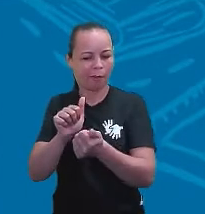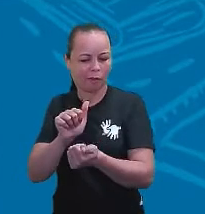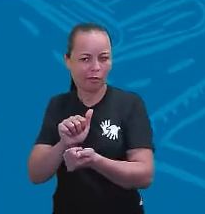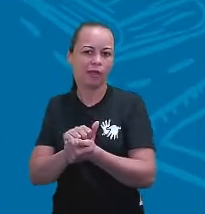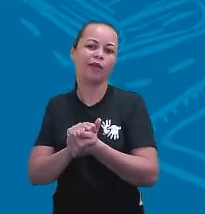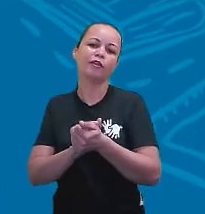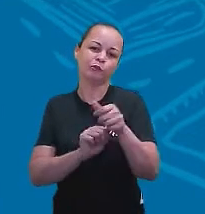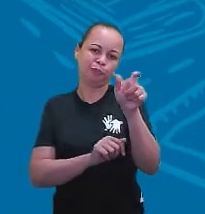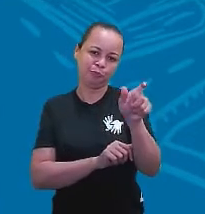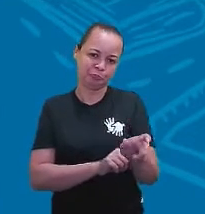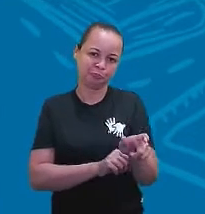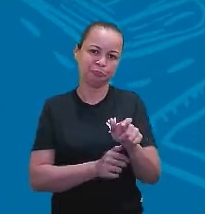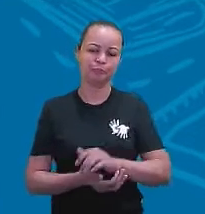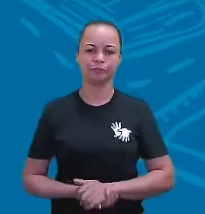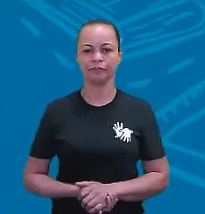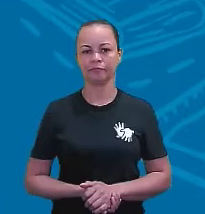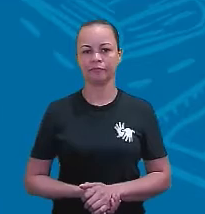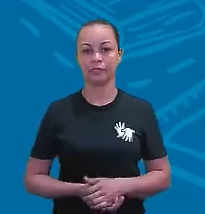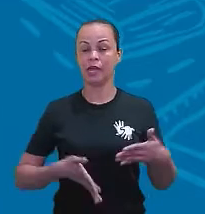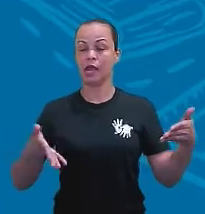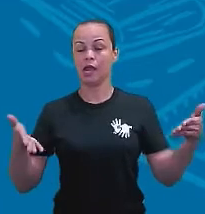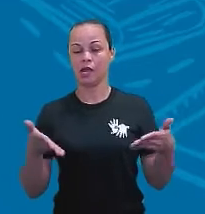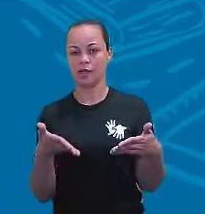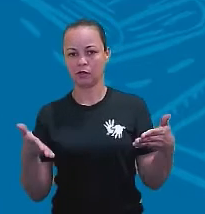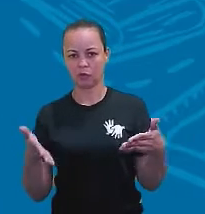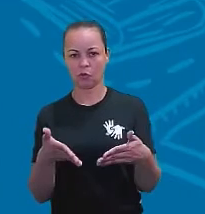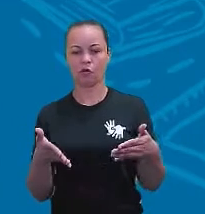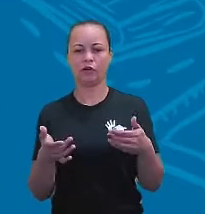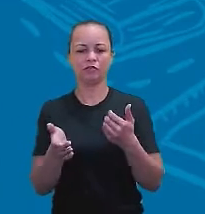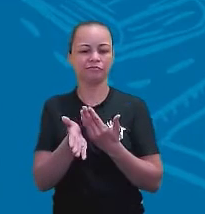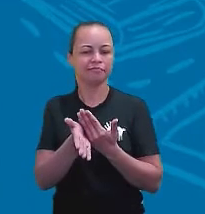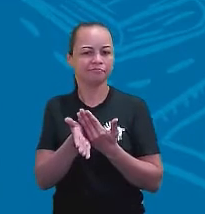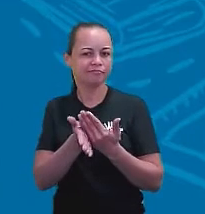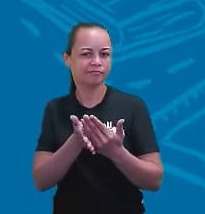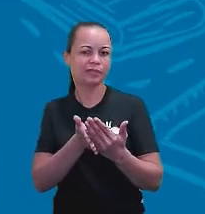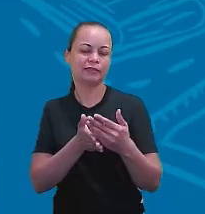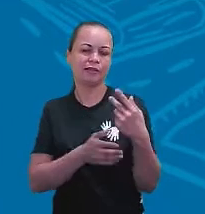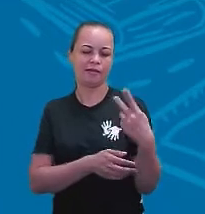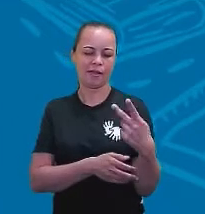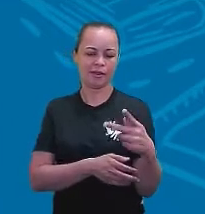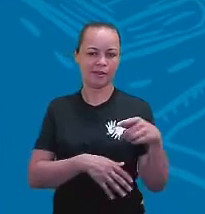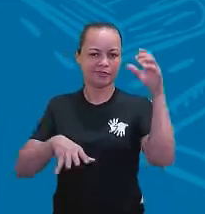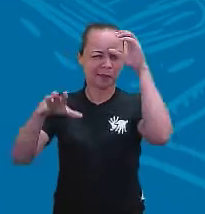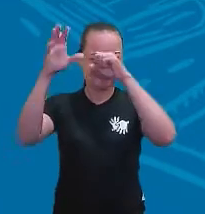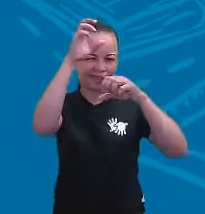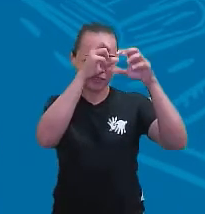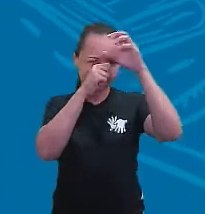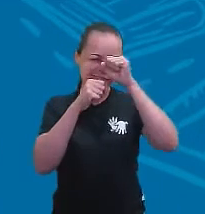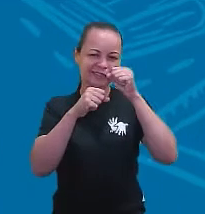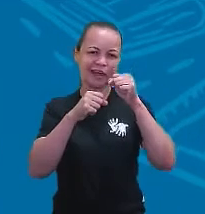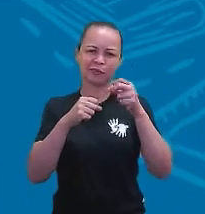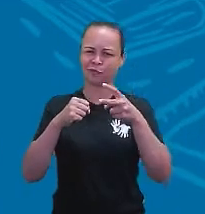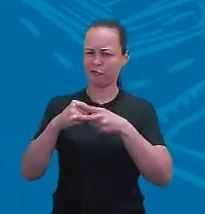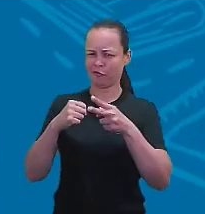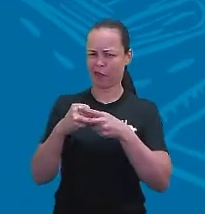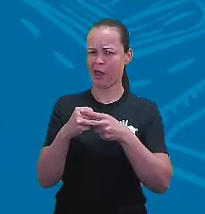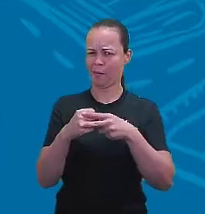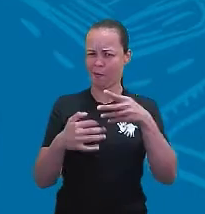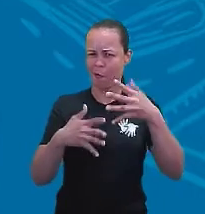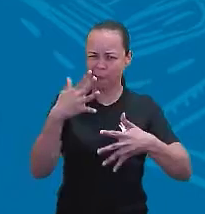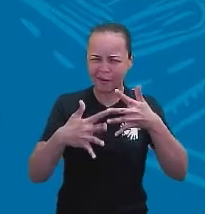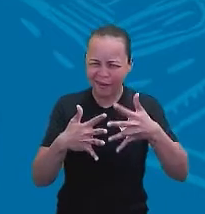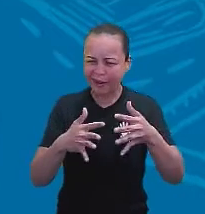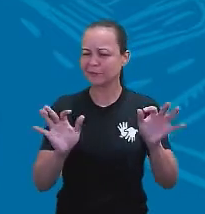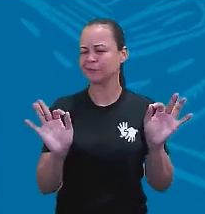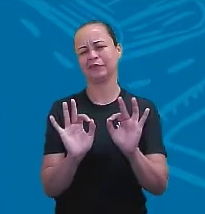sujeito. Nós vamos agora começar esse aprendizado sobre esse verbo, que não tem nada de complicado,